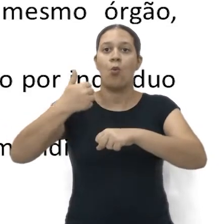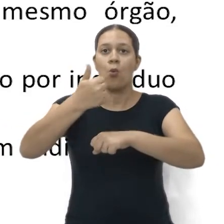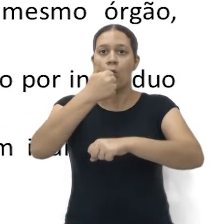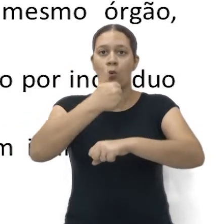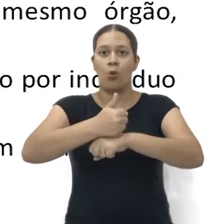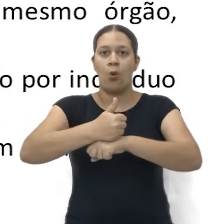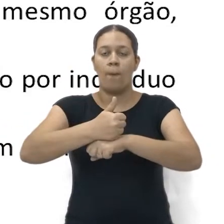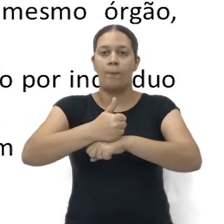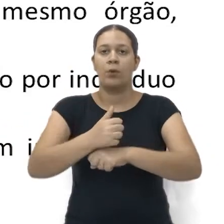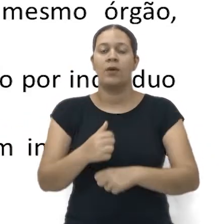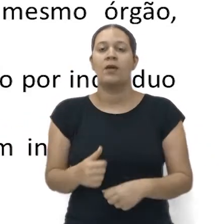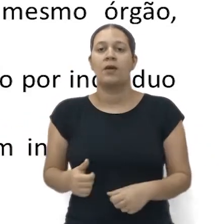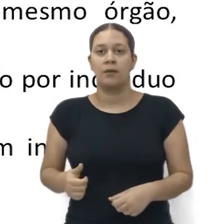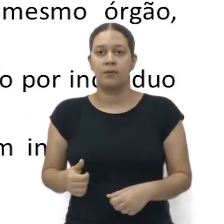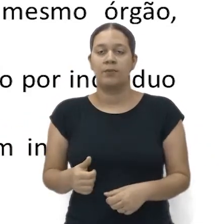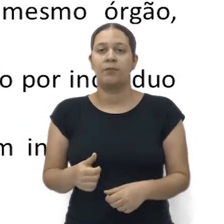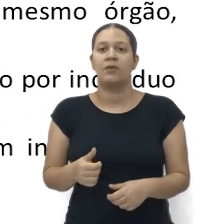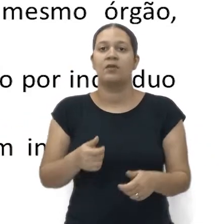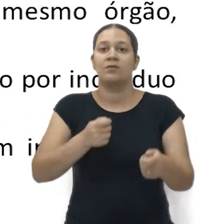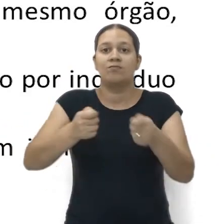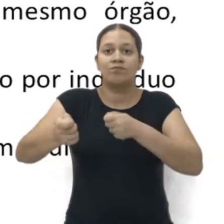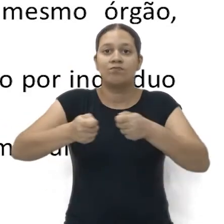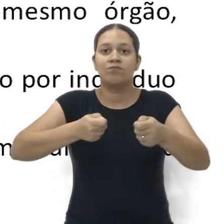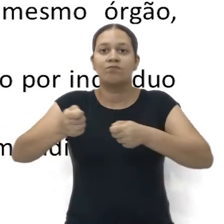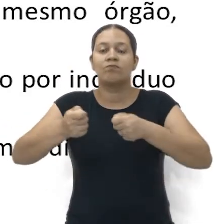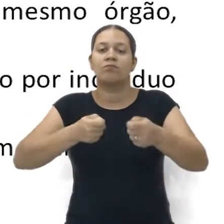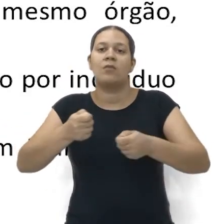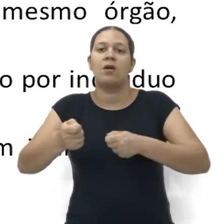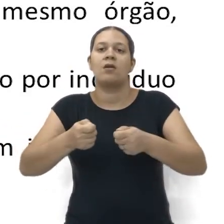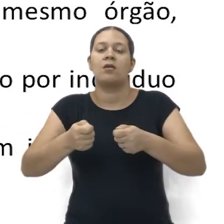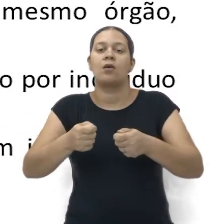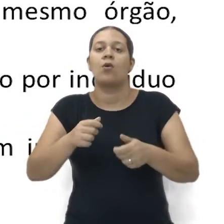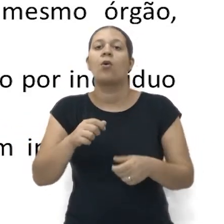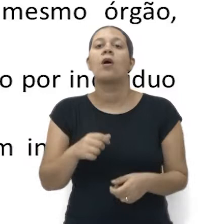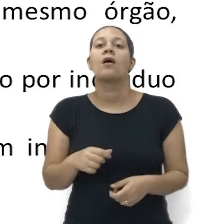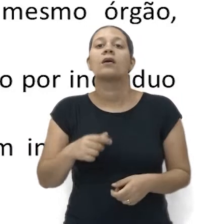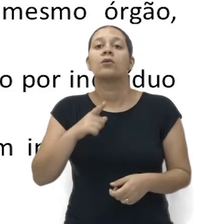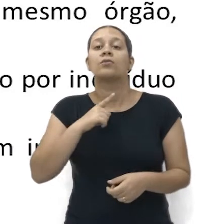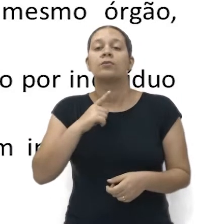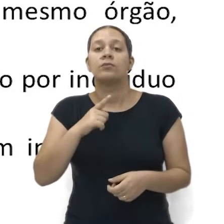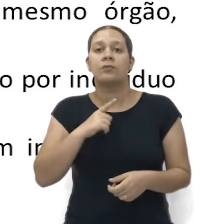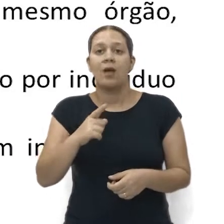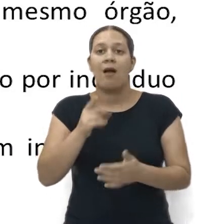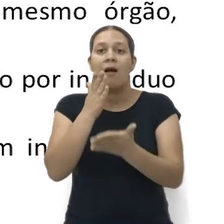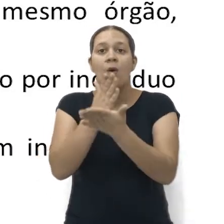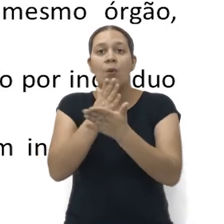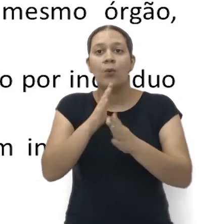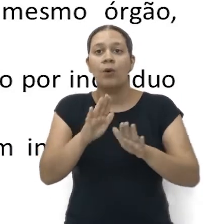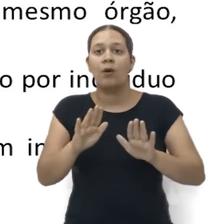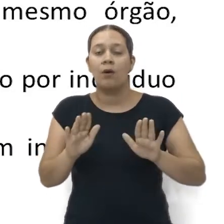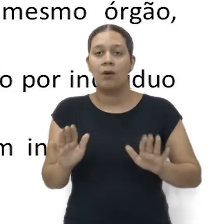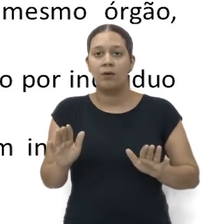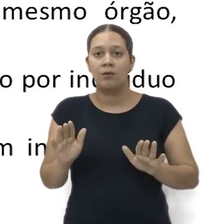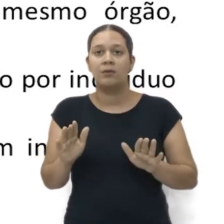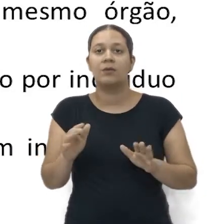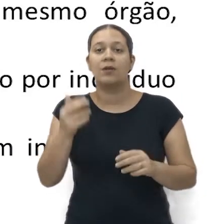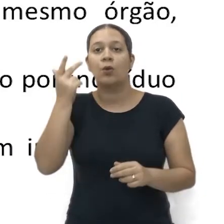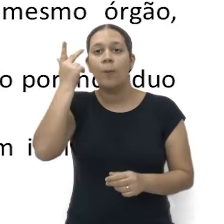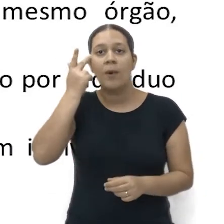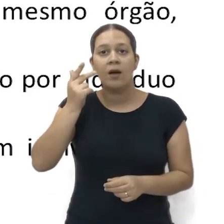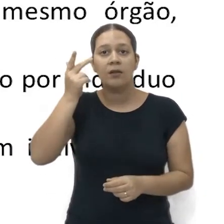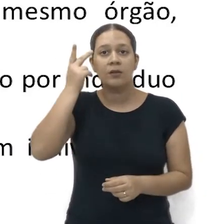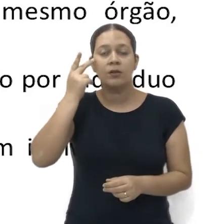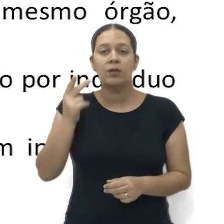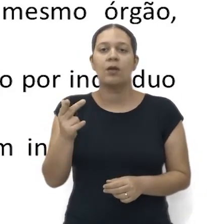né? Então as ditaduras são golpistas, ou seja, elas rompem com a